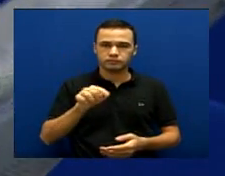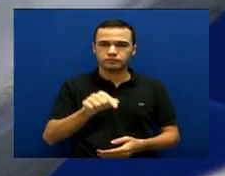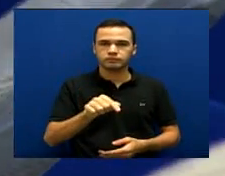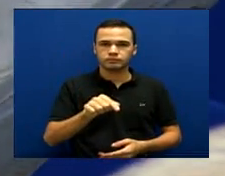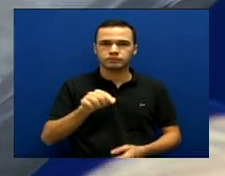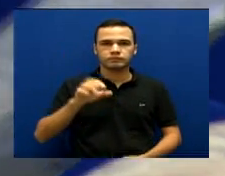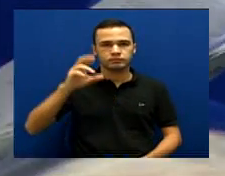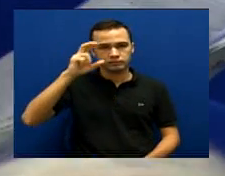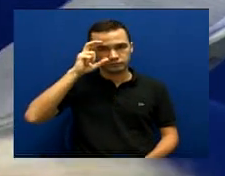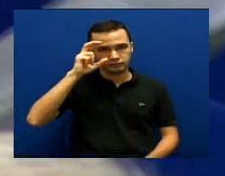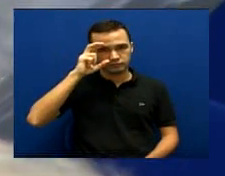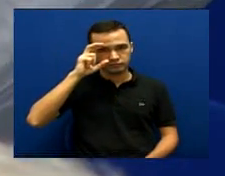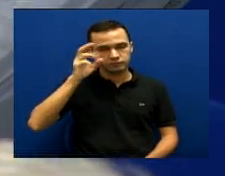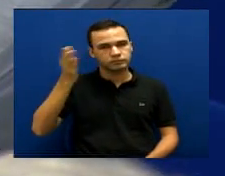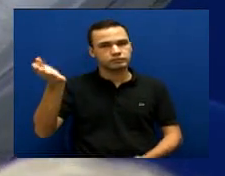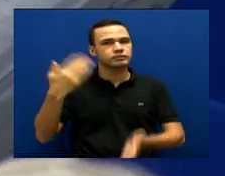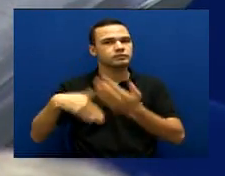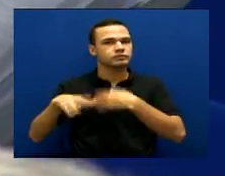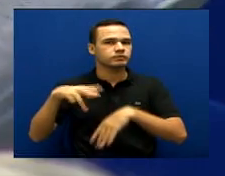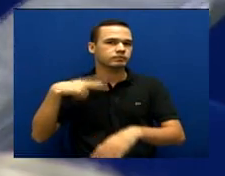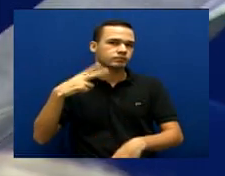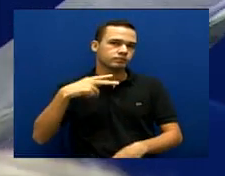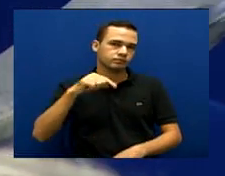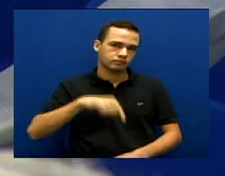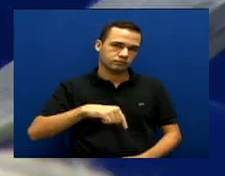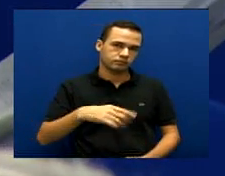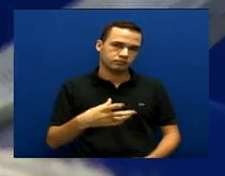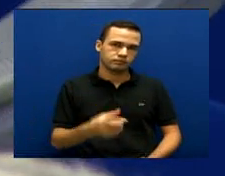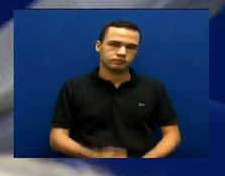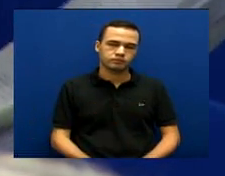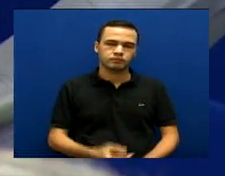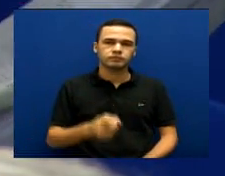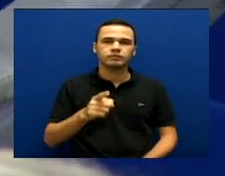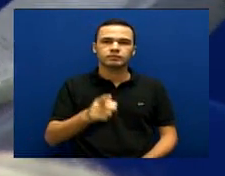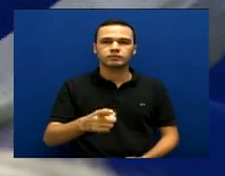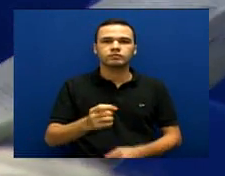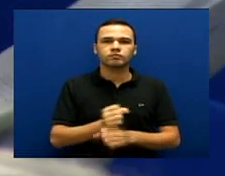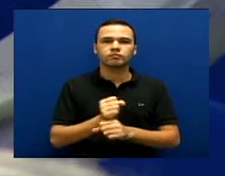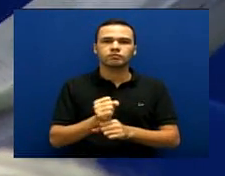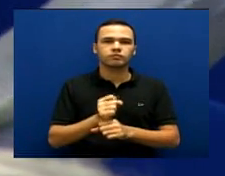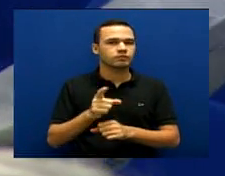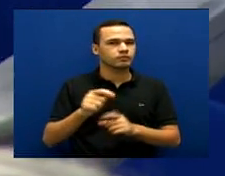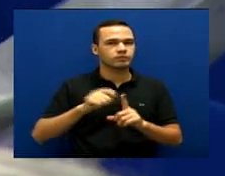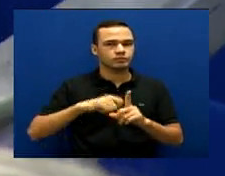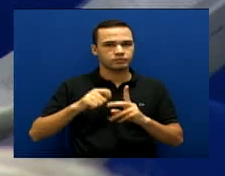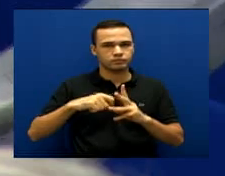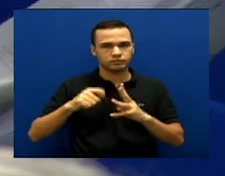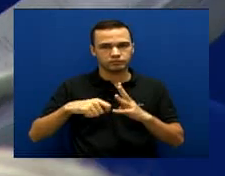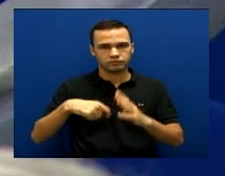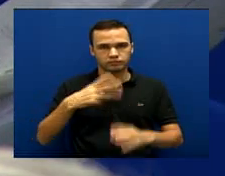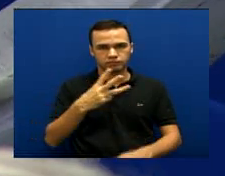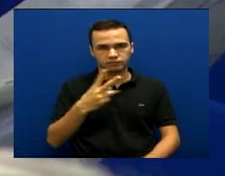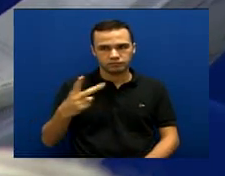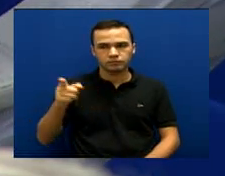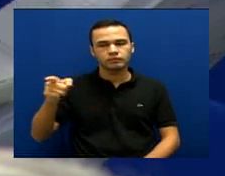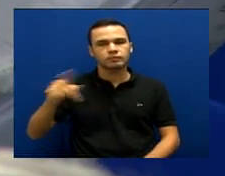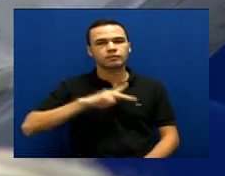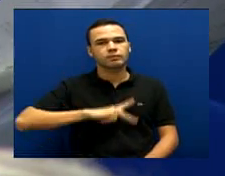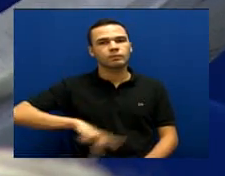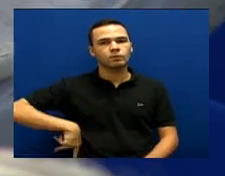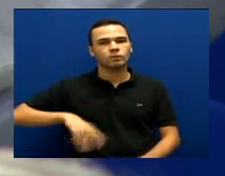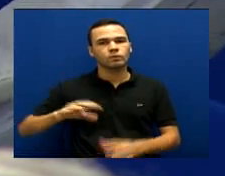o senhor crespo ex vereador desta casa que nesses 32 meses foi presidente da comissão